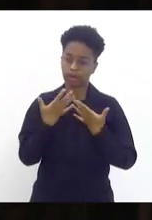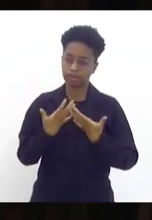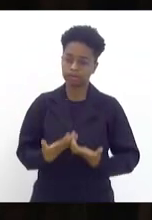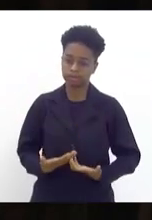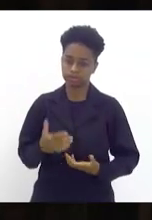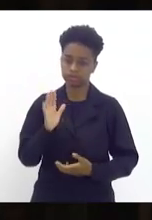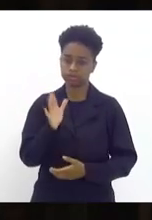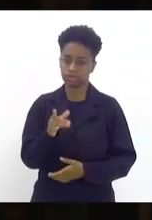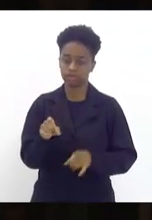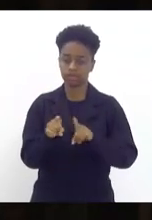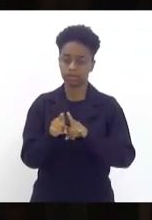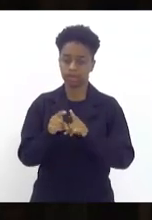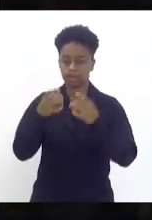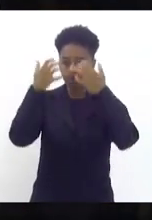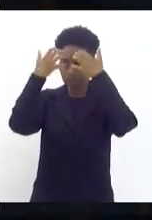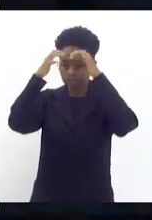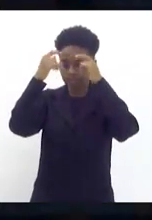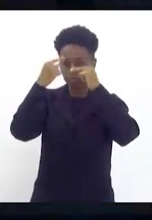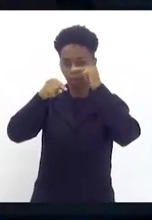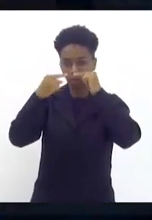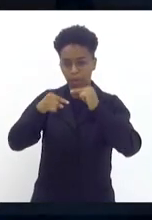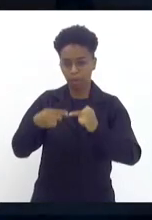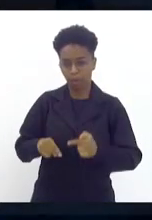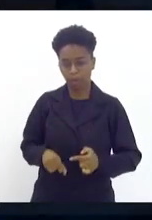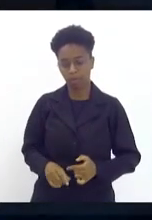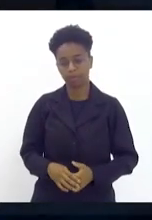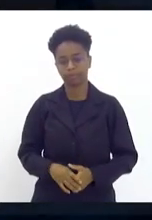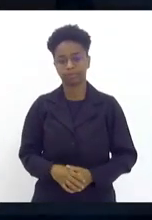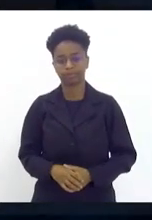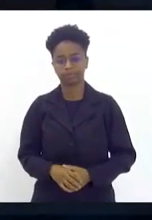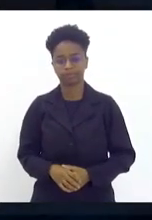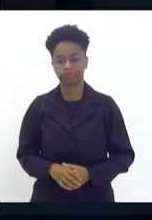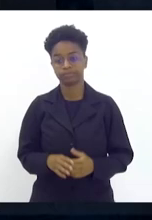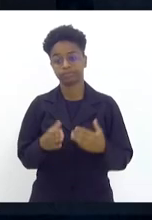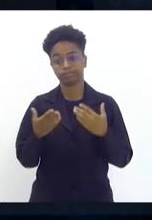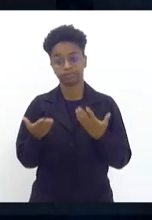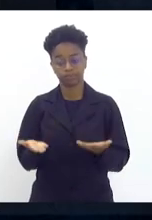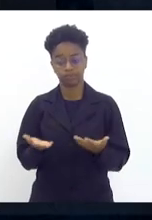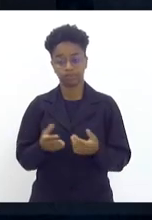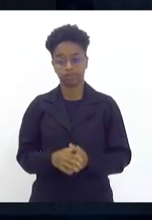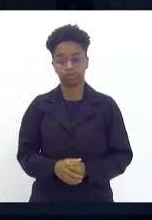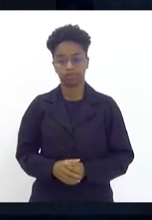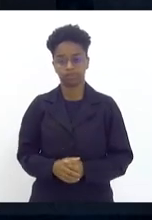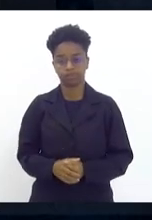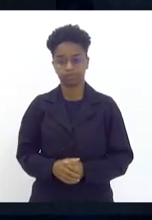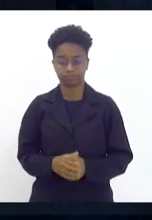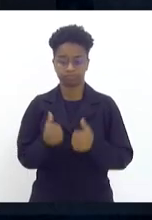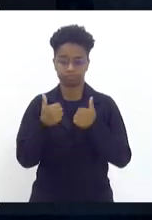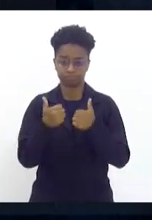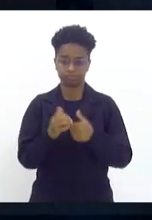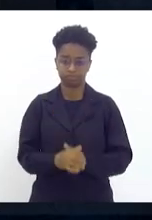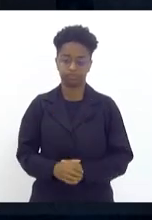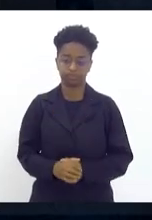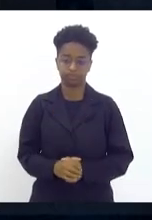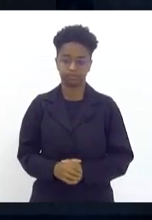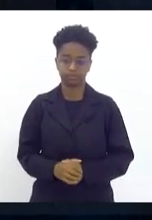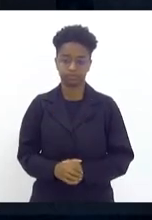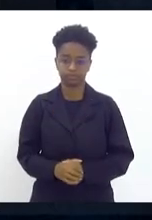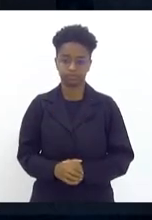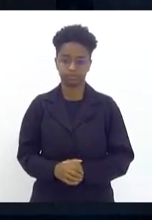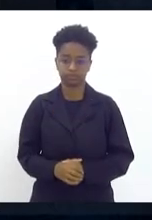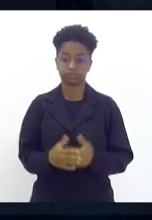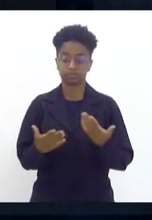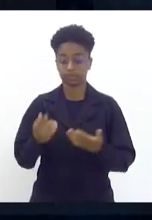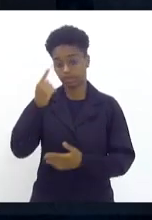cansado, a cabeça vai se perdendo. Então, muito bem. Então,